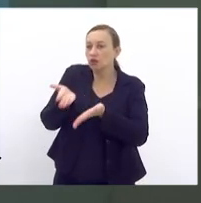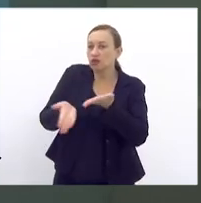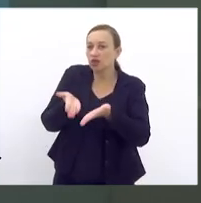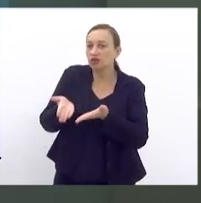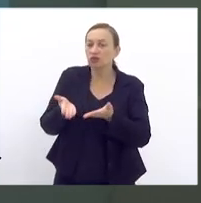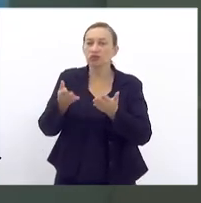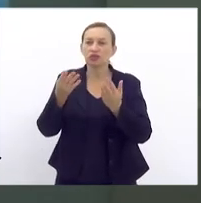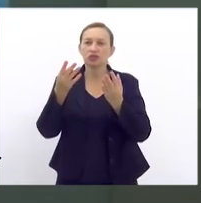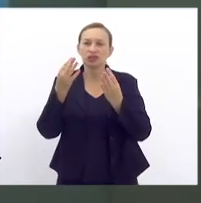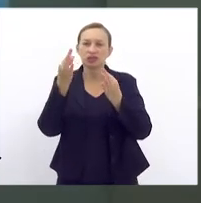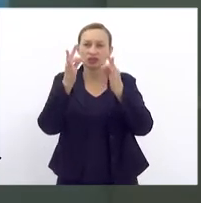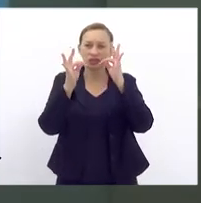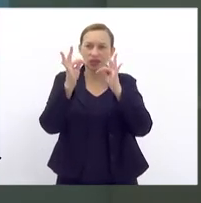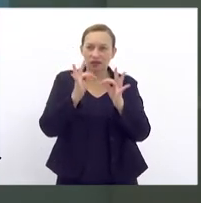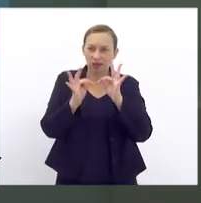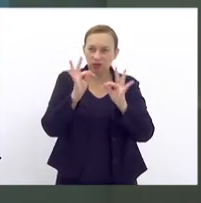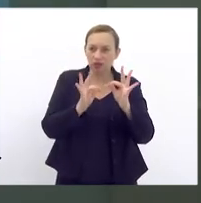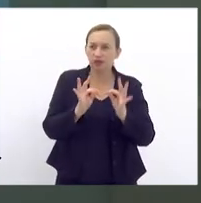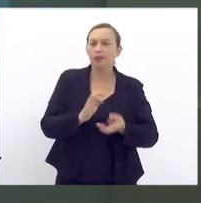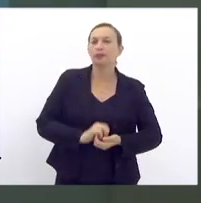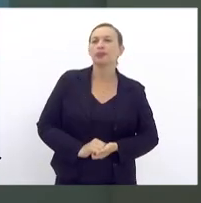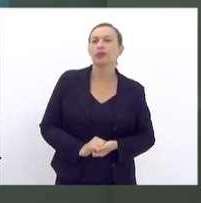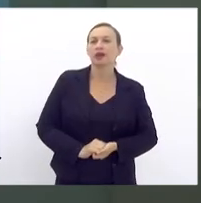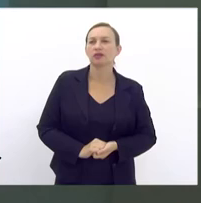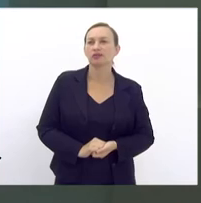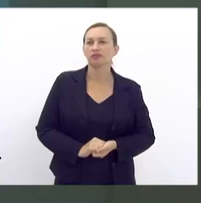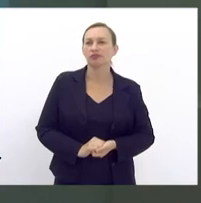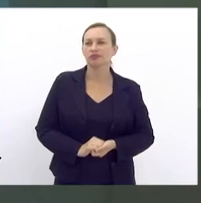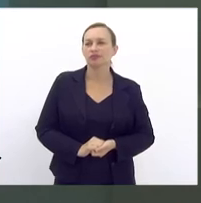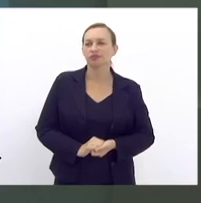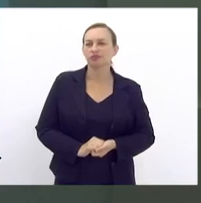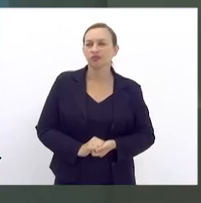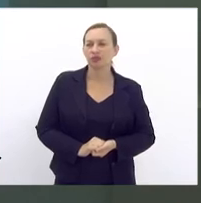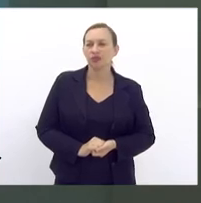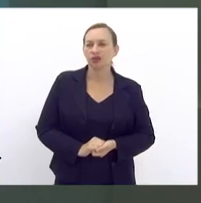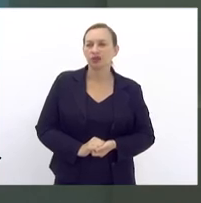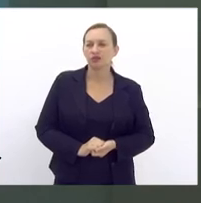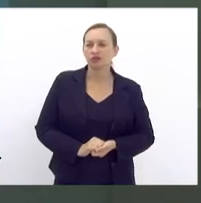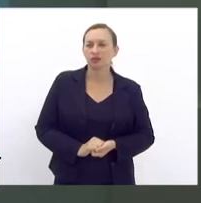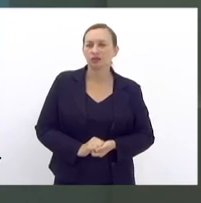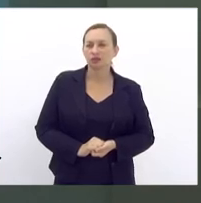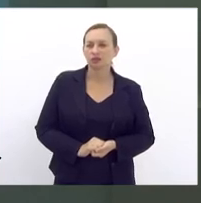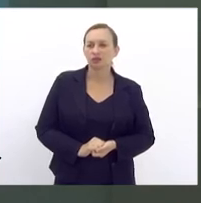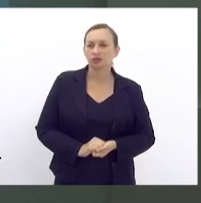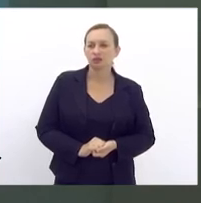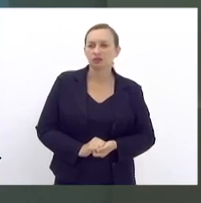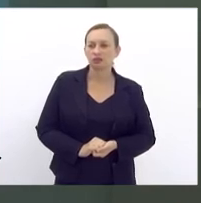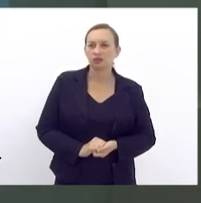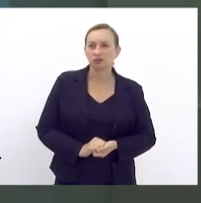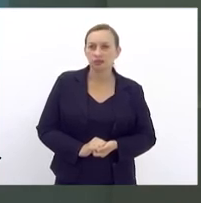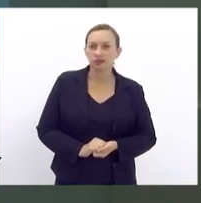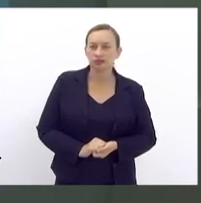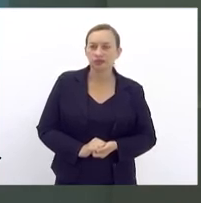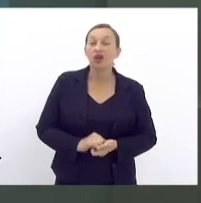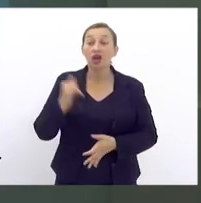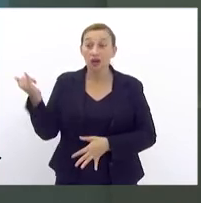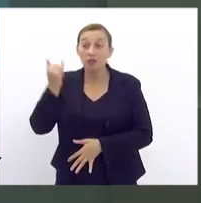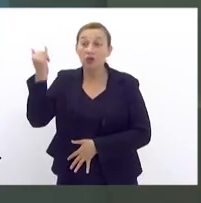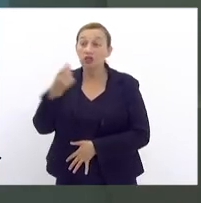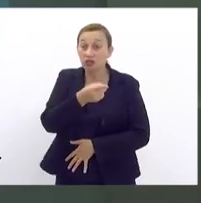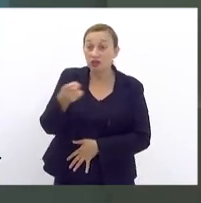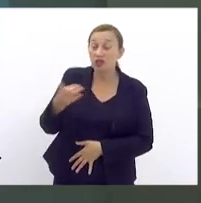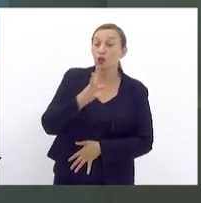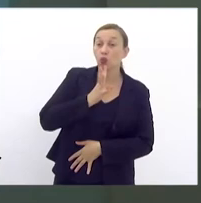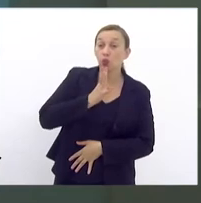terapêuticas pode passar bom essa é a nossa estrutura né organizacional isso é importante que vocês